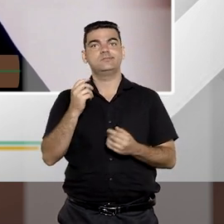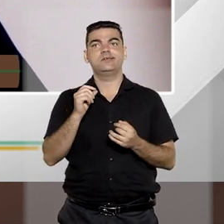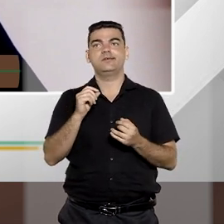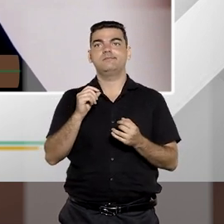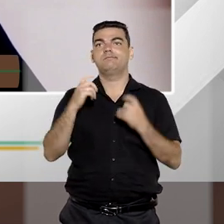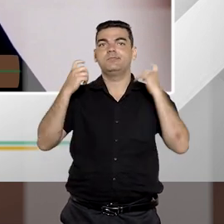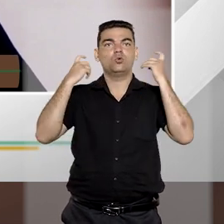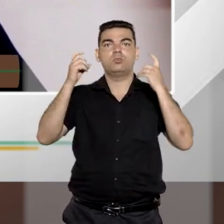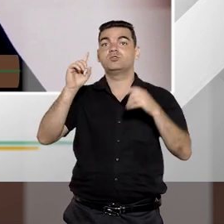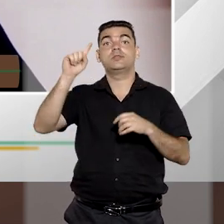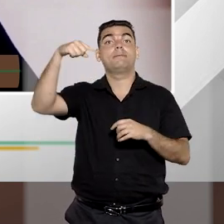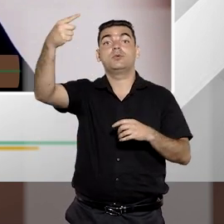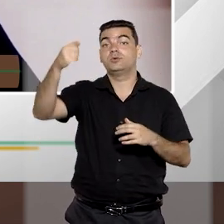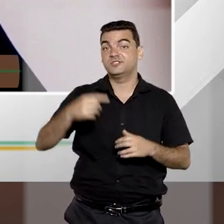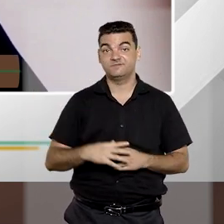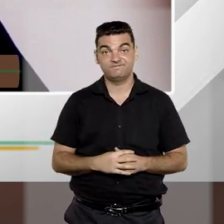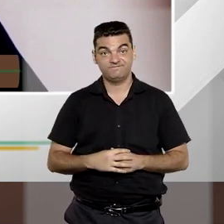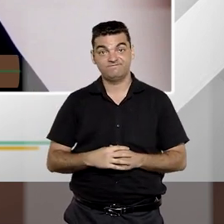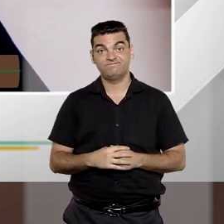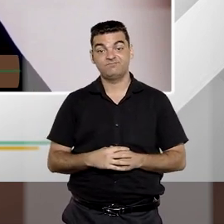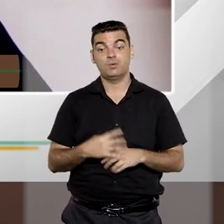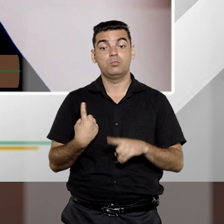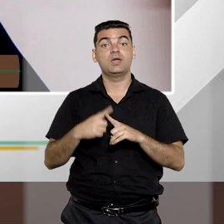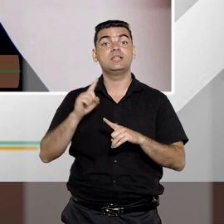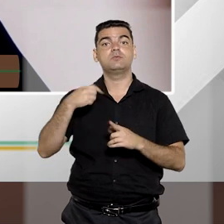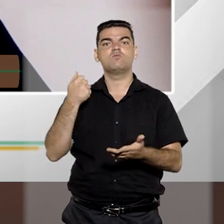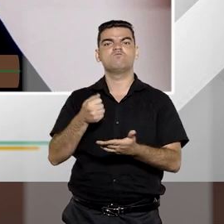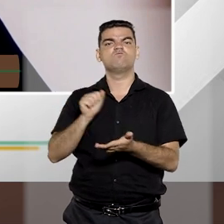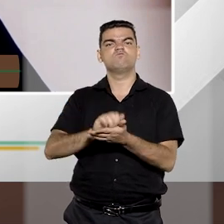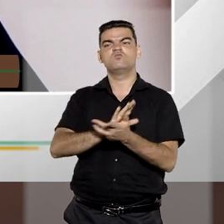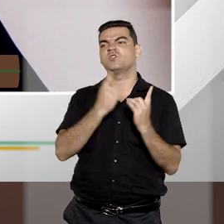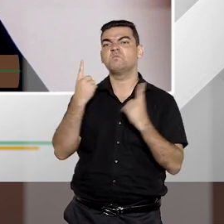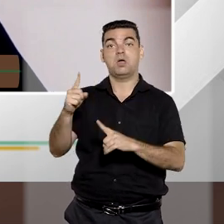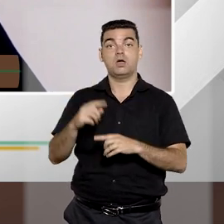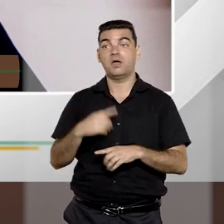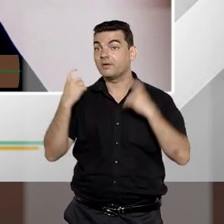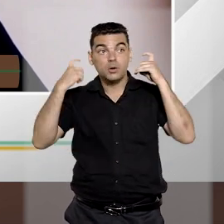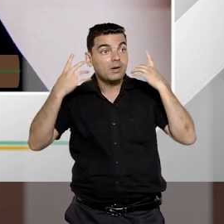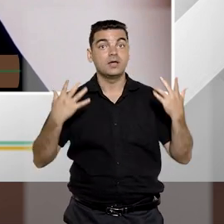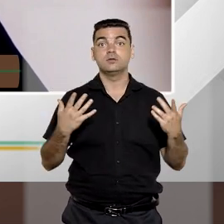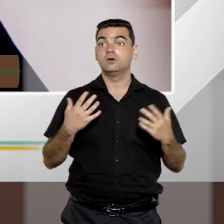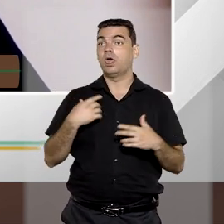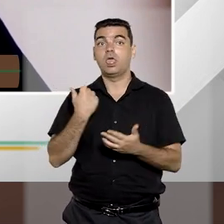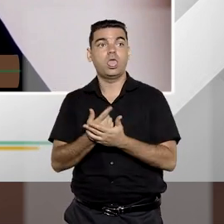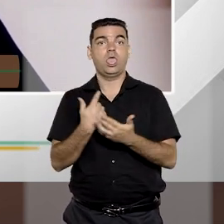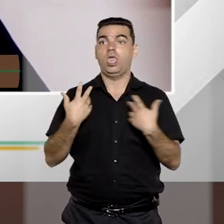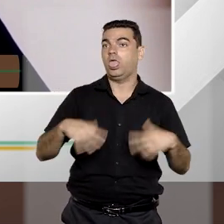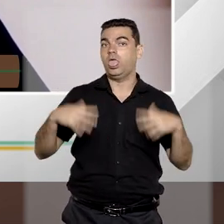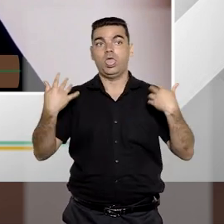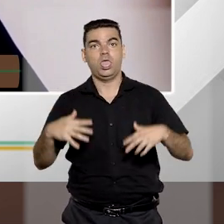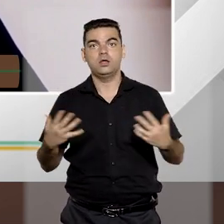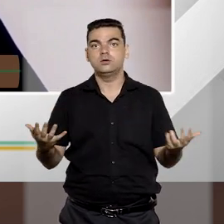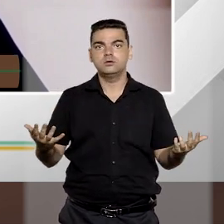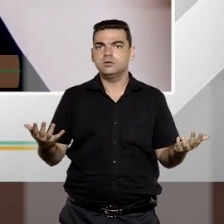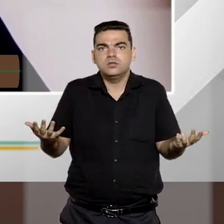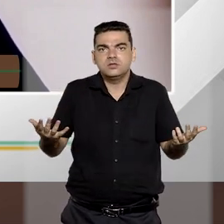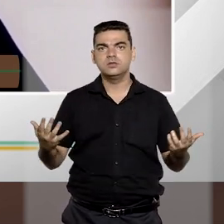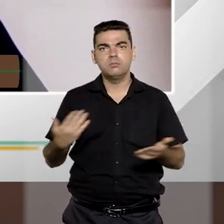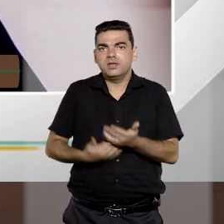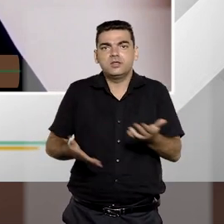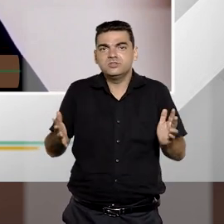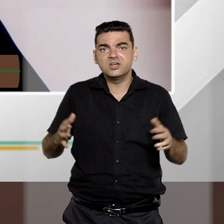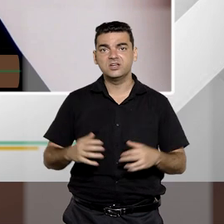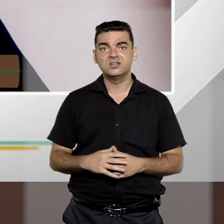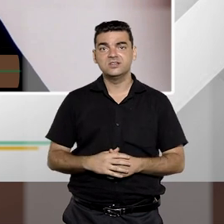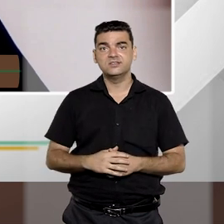se preocupam em cumprir de fato com as legislações quando mexe no bolso, ou seja, quando são multadas. E a multa, como o doutor Tiago